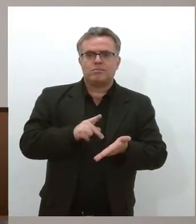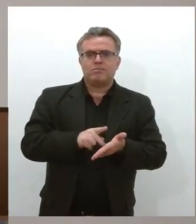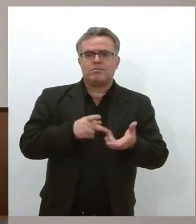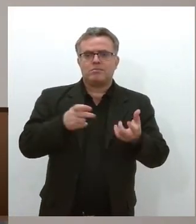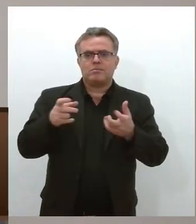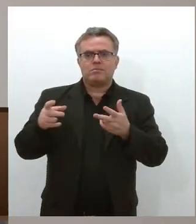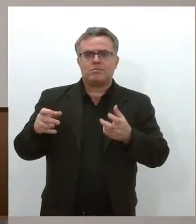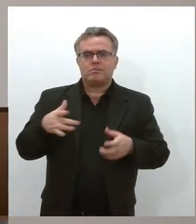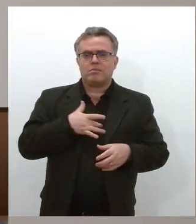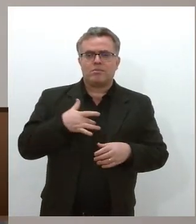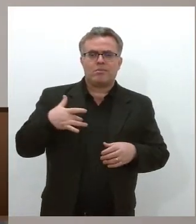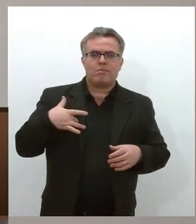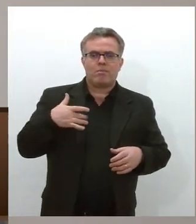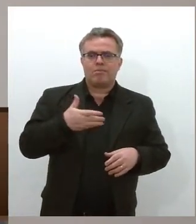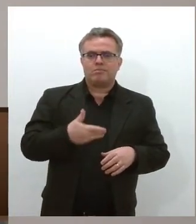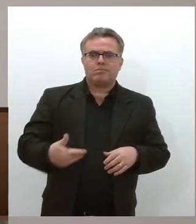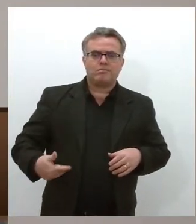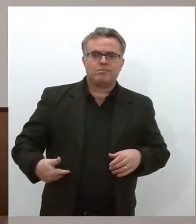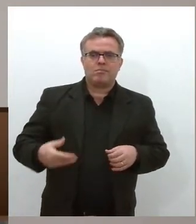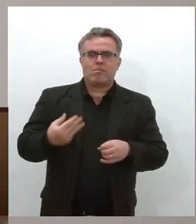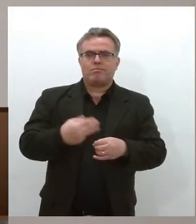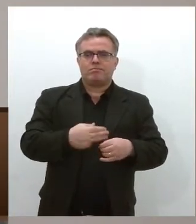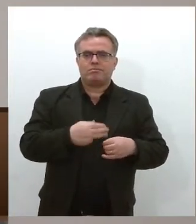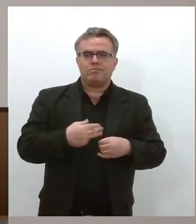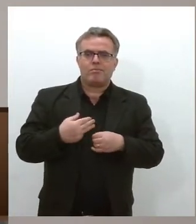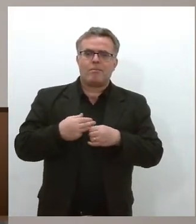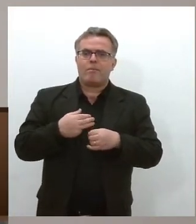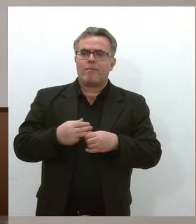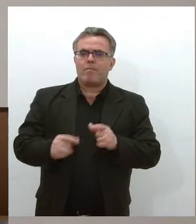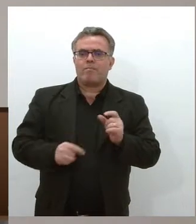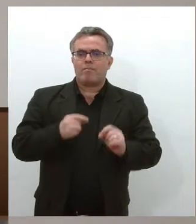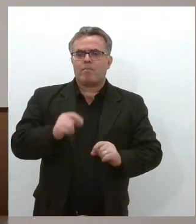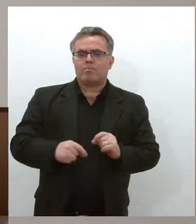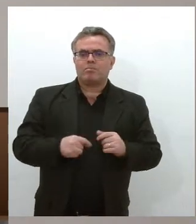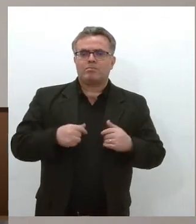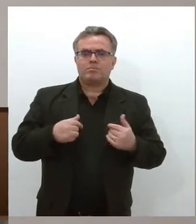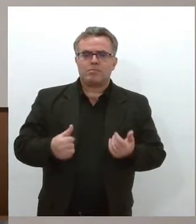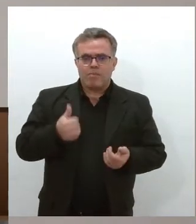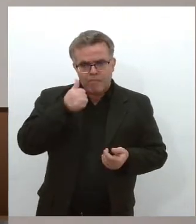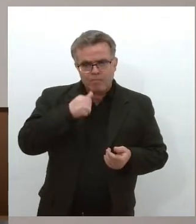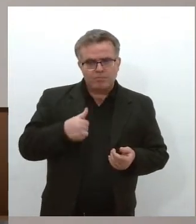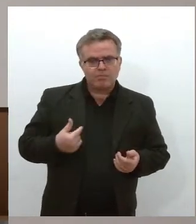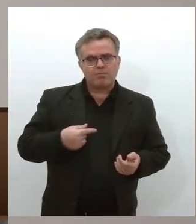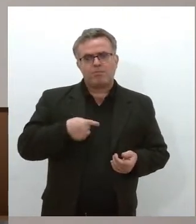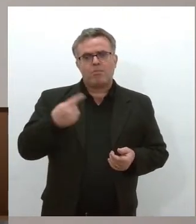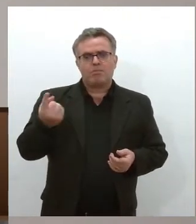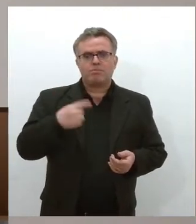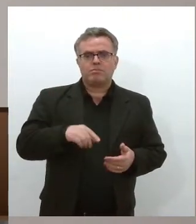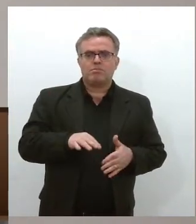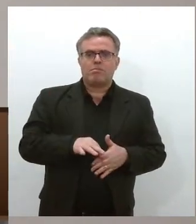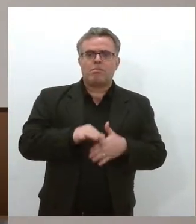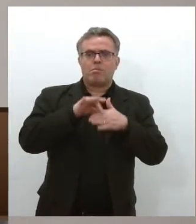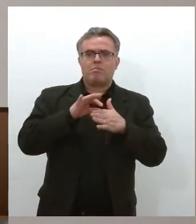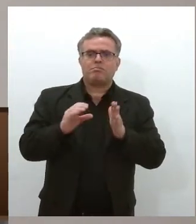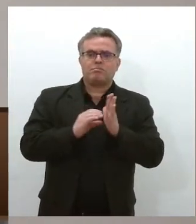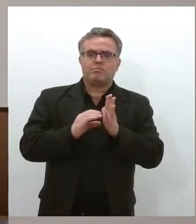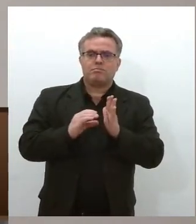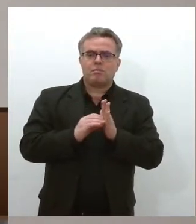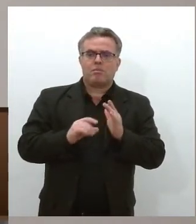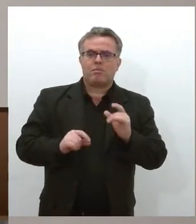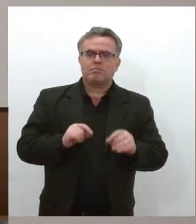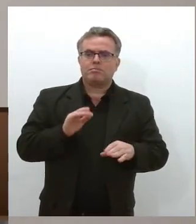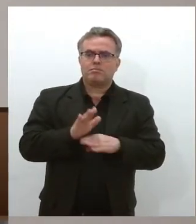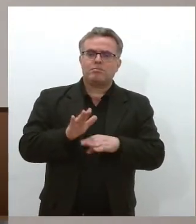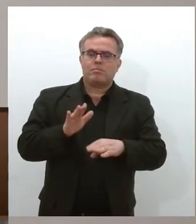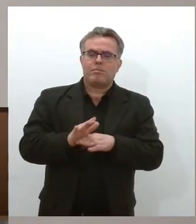educação pública ali daquele município, daquele estado. É a mulher que está ali como uma liderança comunitária, servindo a sociedade,